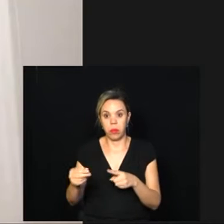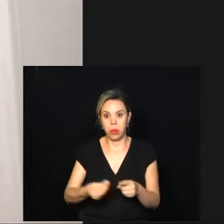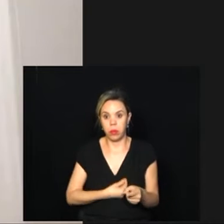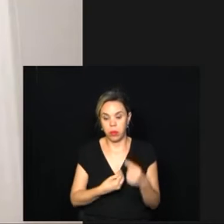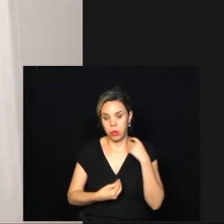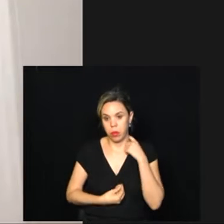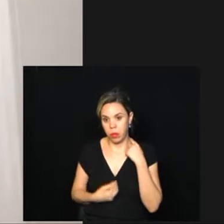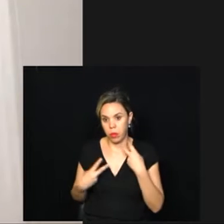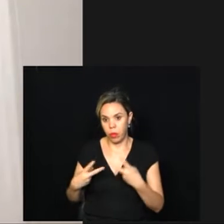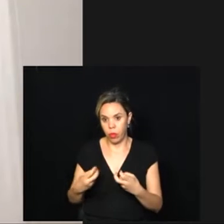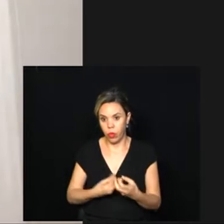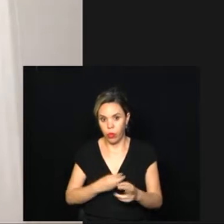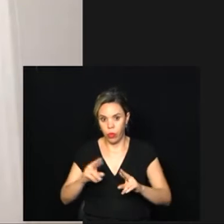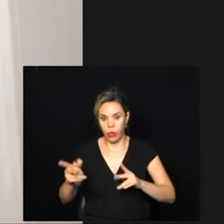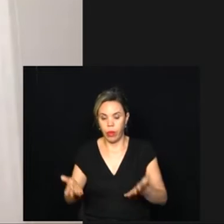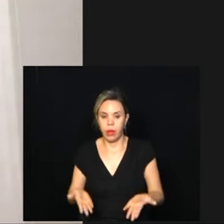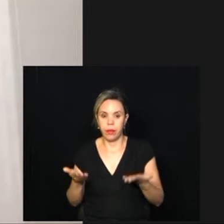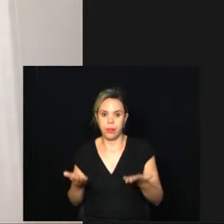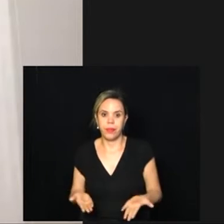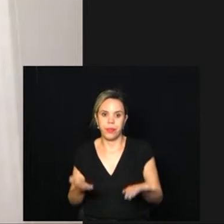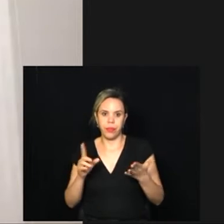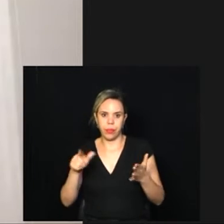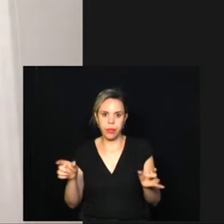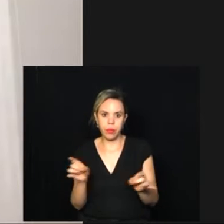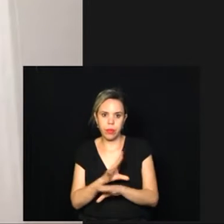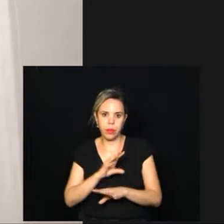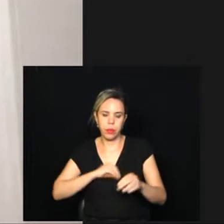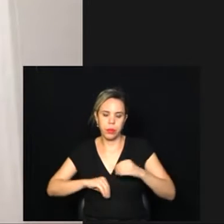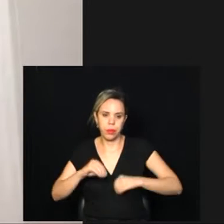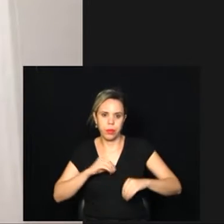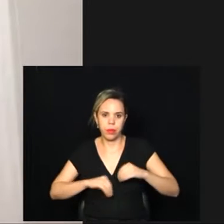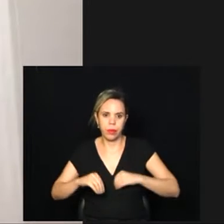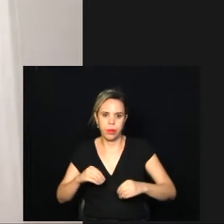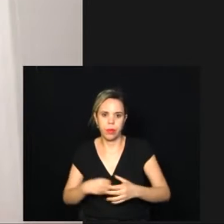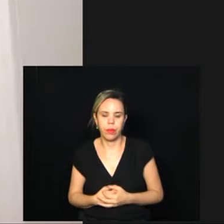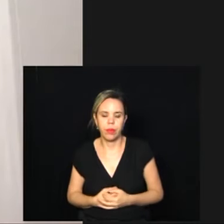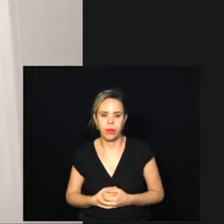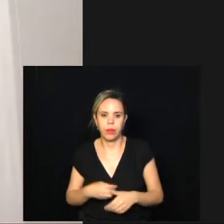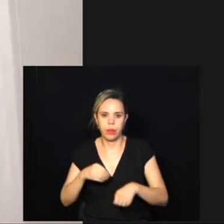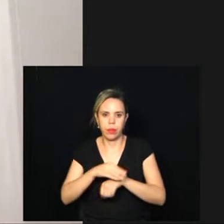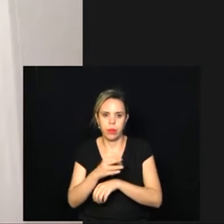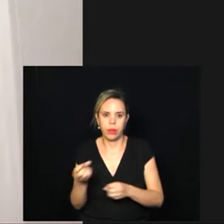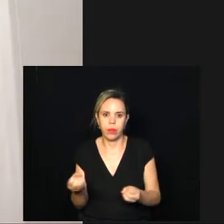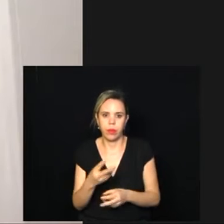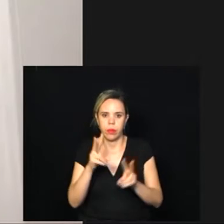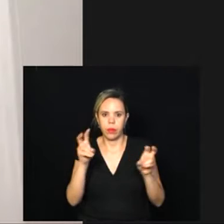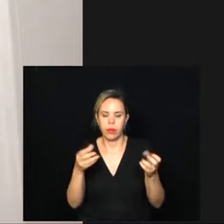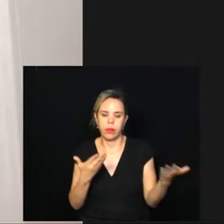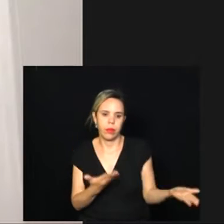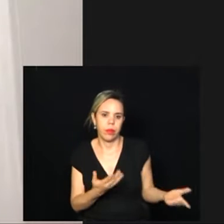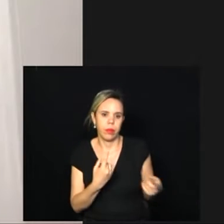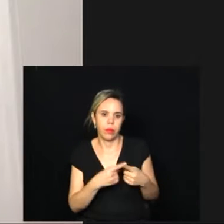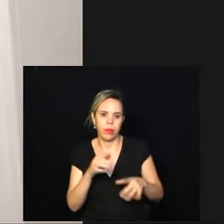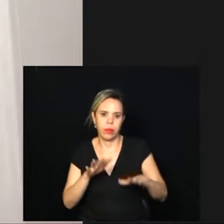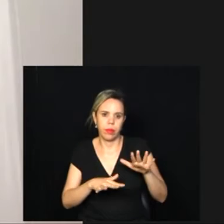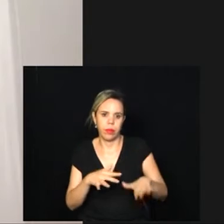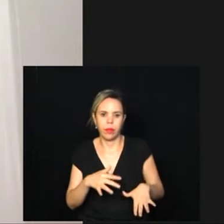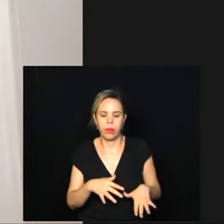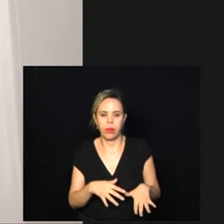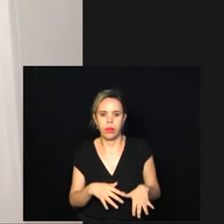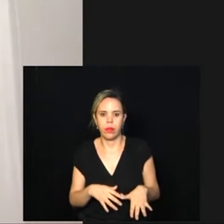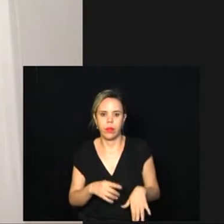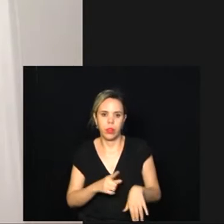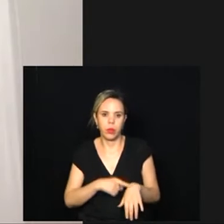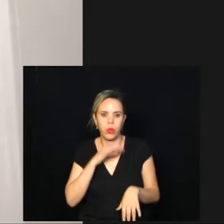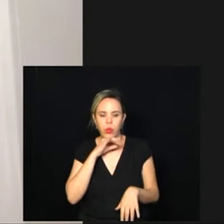vida, enxergar a vida de uma forma mais leve, depois da depressão. Né? Vou trazer novamente esse assunto porque muitas vezes, no momento ruim da